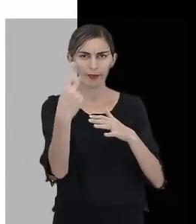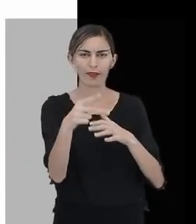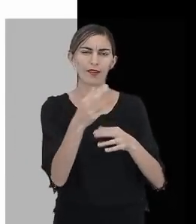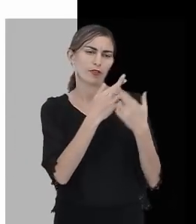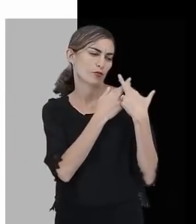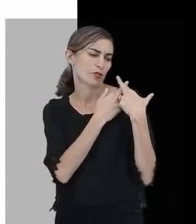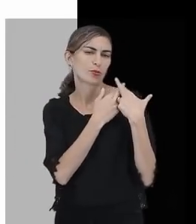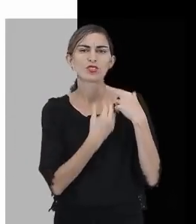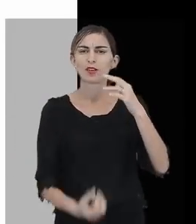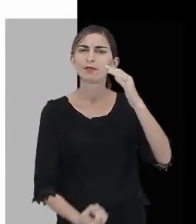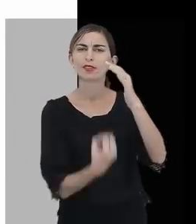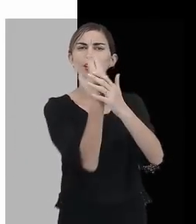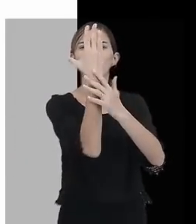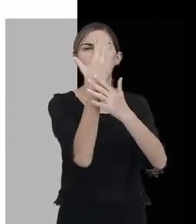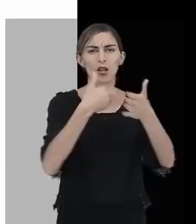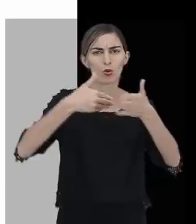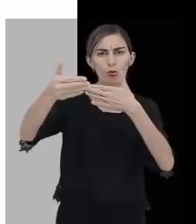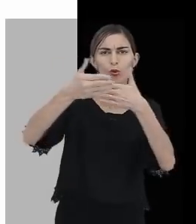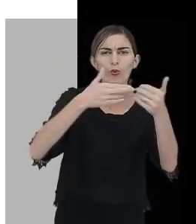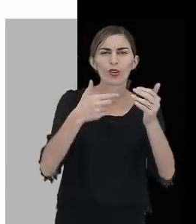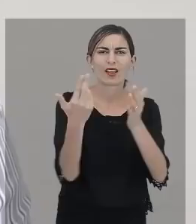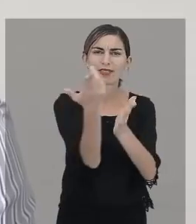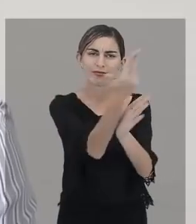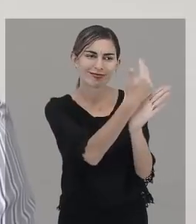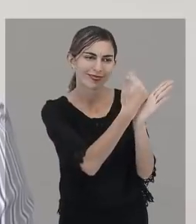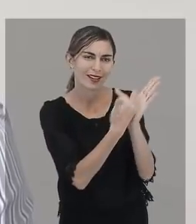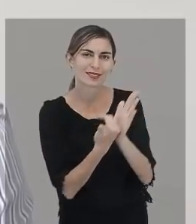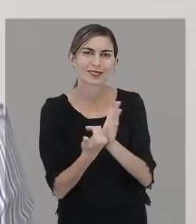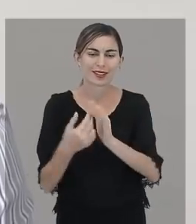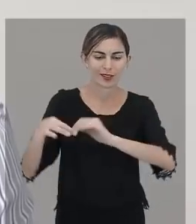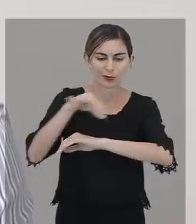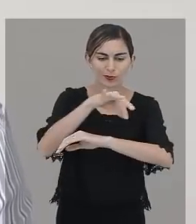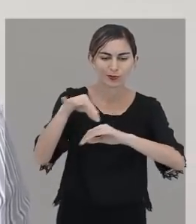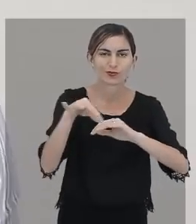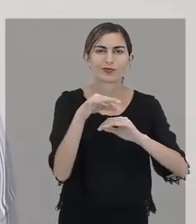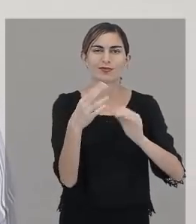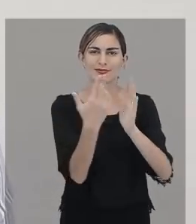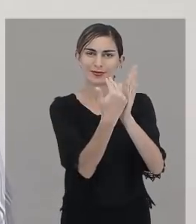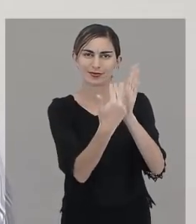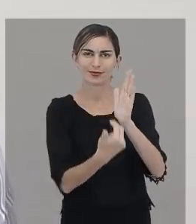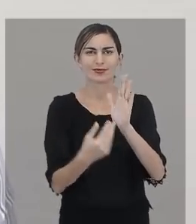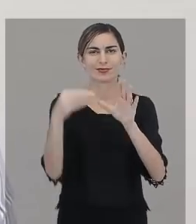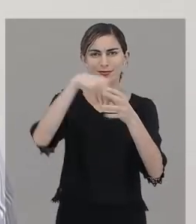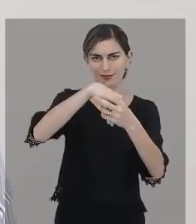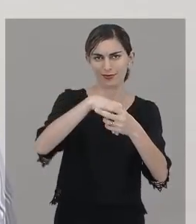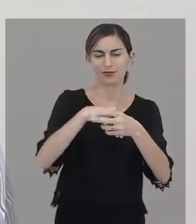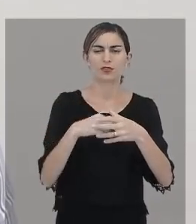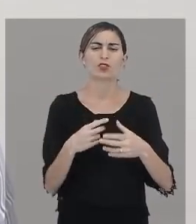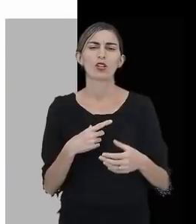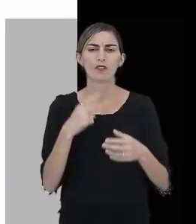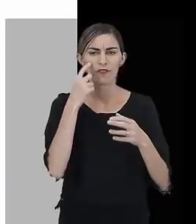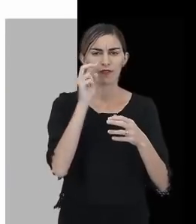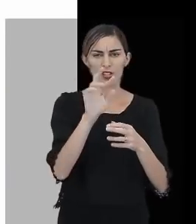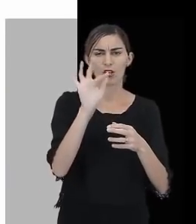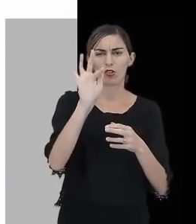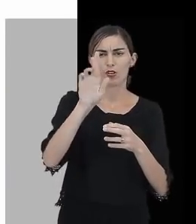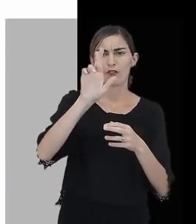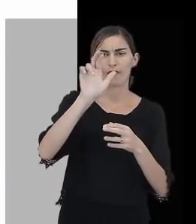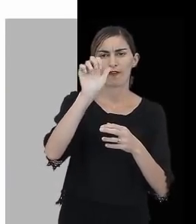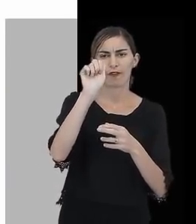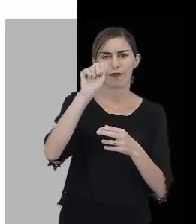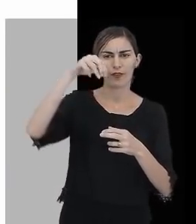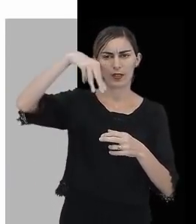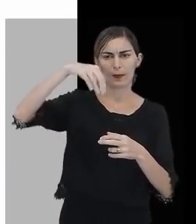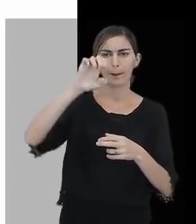Ele é responsável pela criação de qualquer componente gráfico, certo? Então, a gente vai ver agora o Frame Layout.